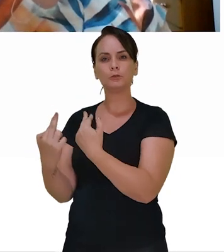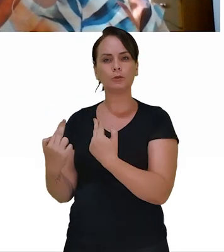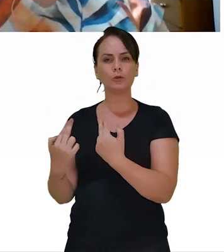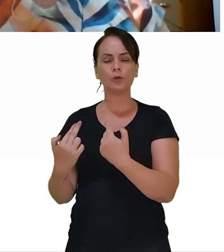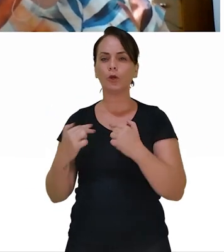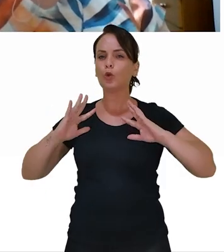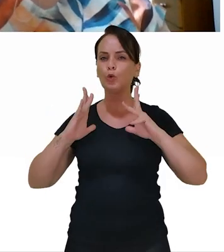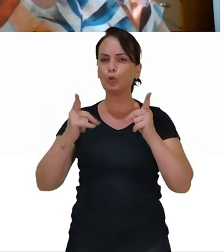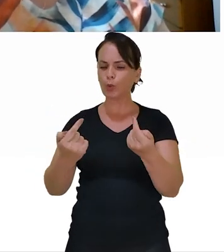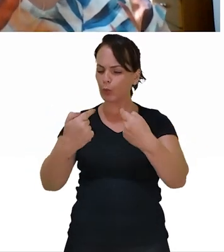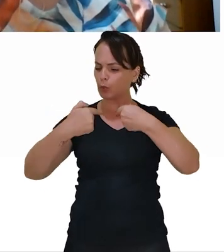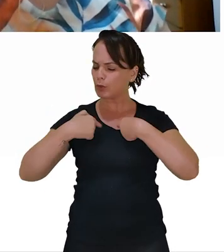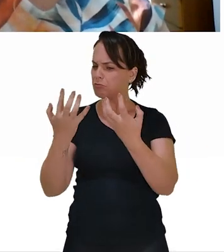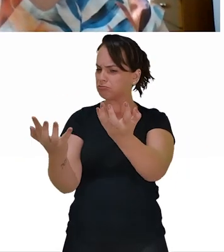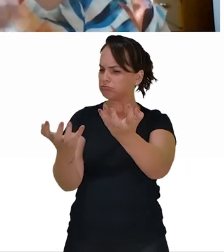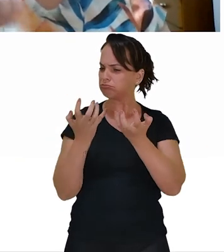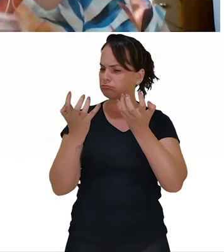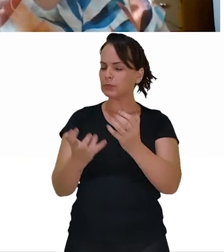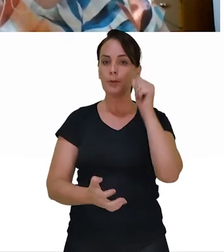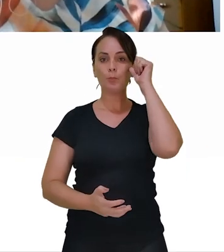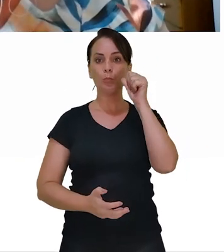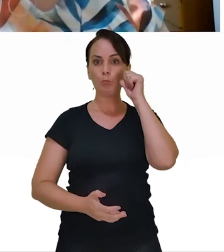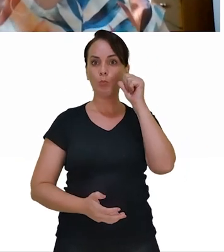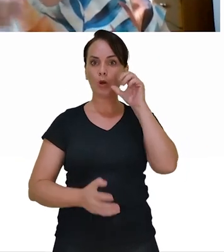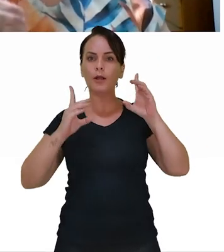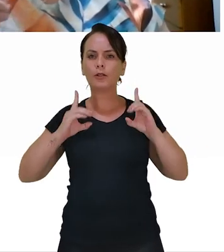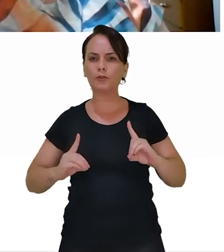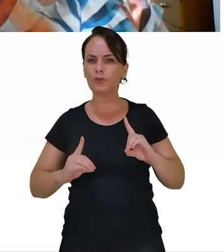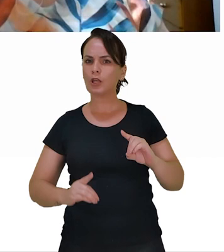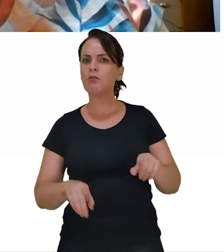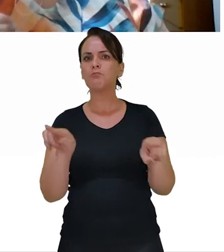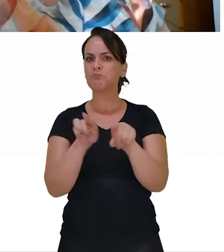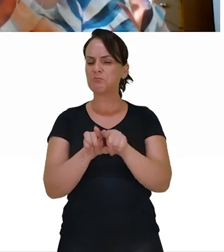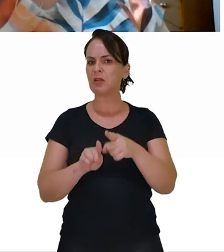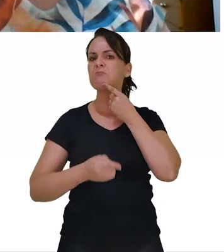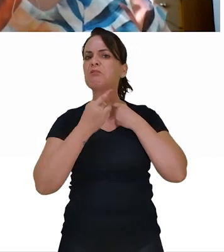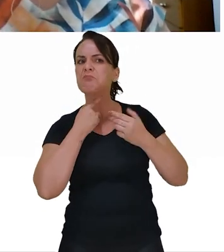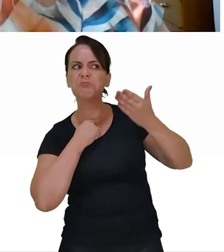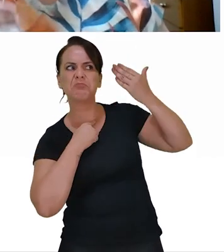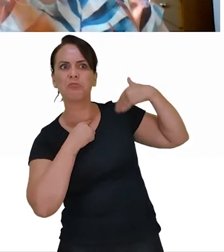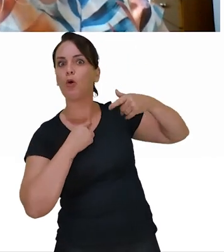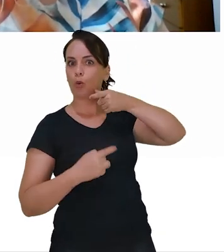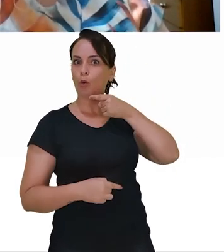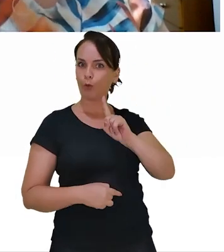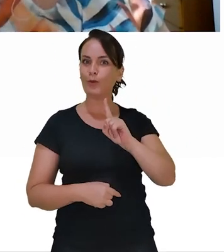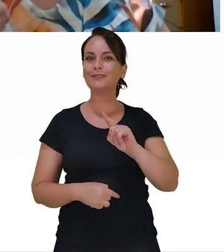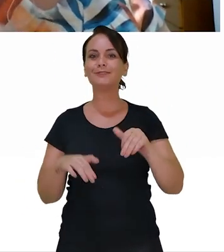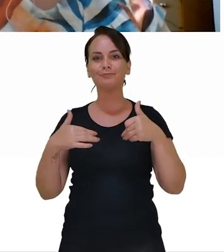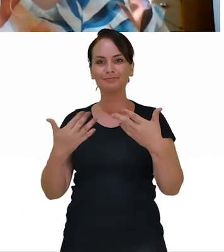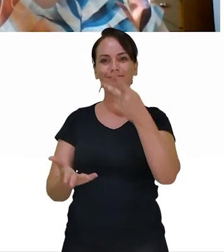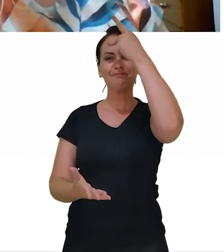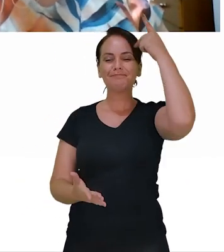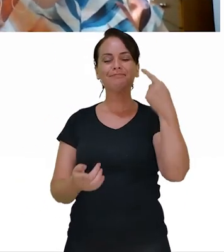que eu desejo como uma mulher com deficiência, o que eu desejei, eu conquistei, eu almejei, as pessoas